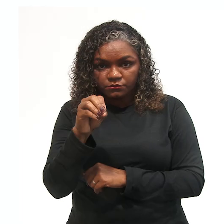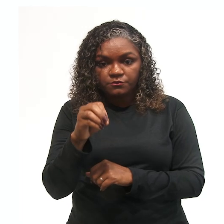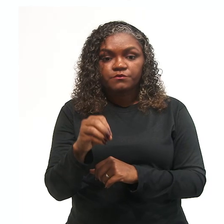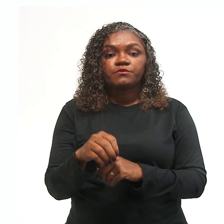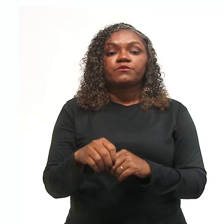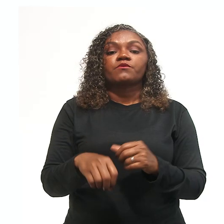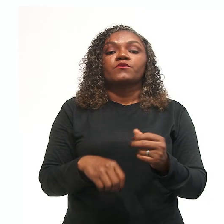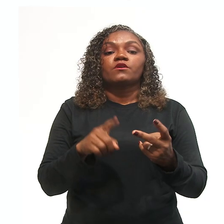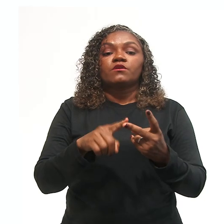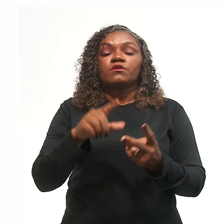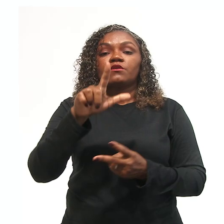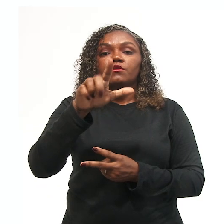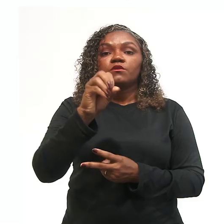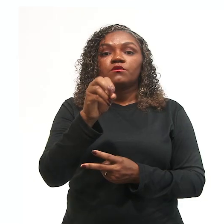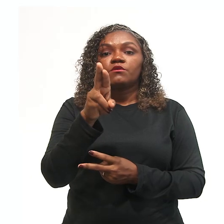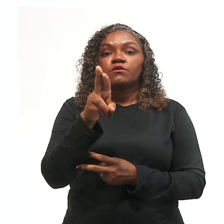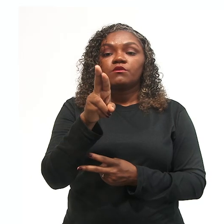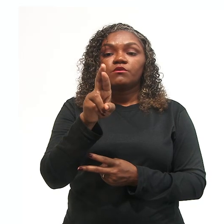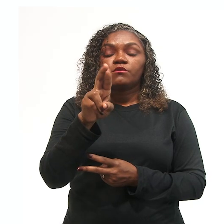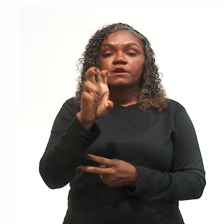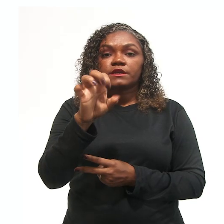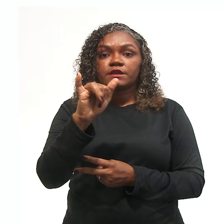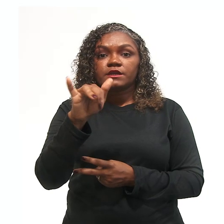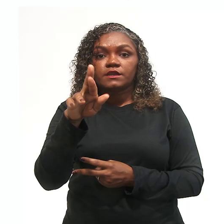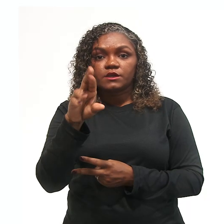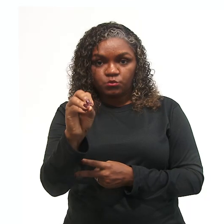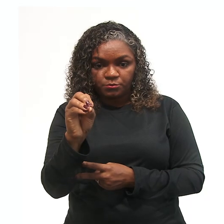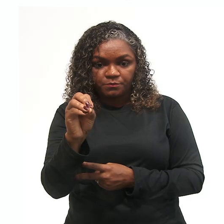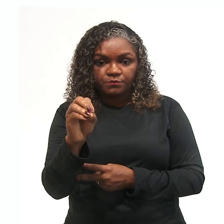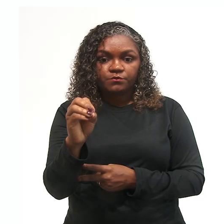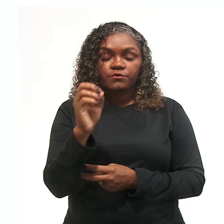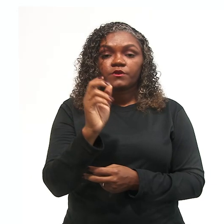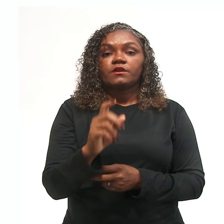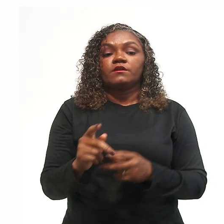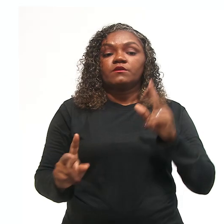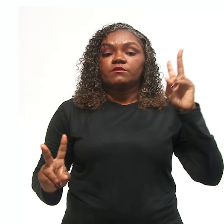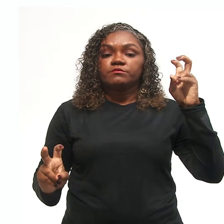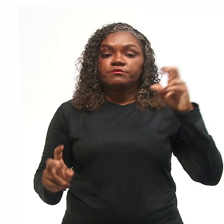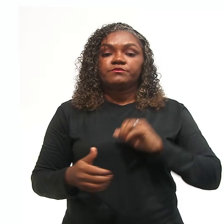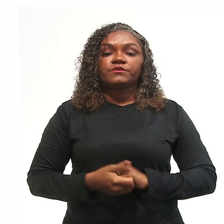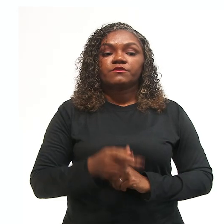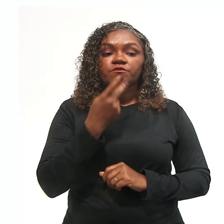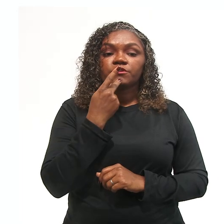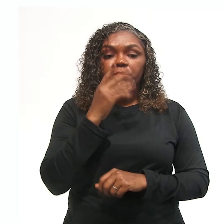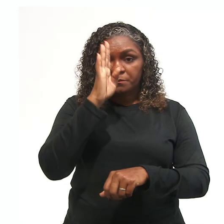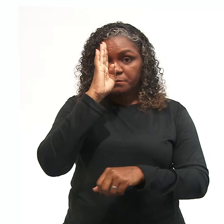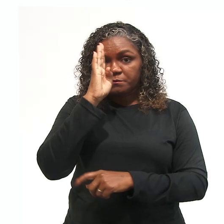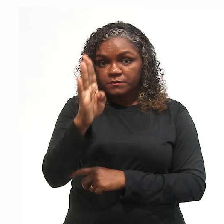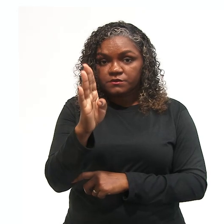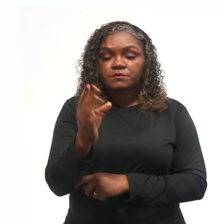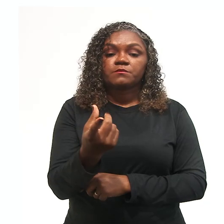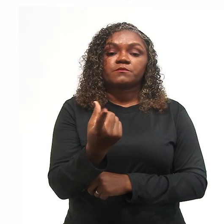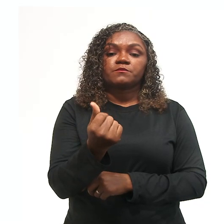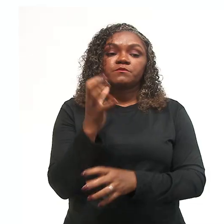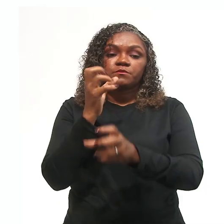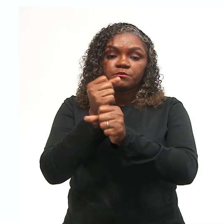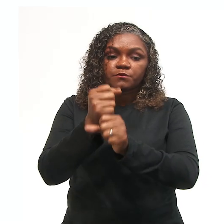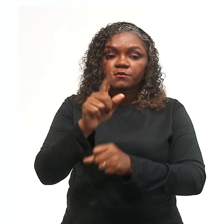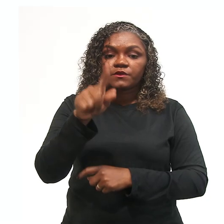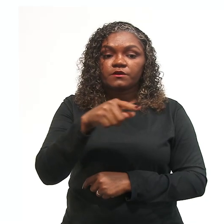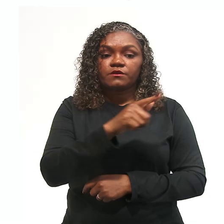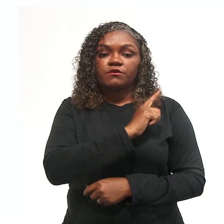instrumento fundamental de governo, seu principal documento de políticas públicas, Através dele, os governantes